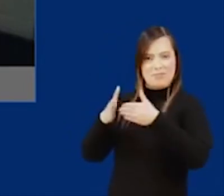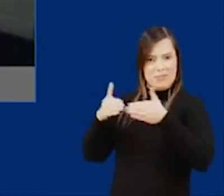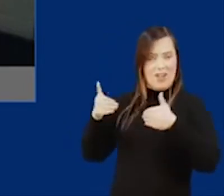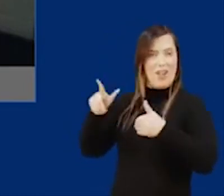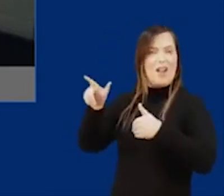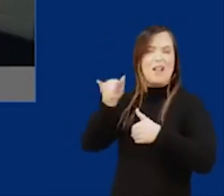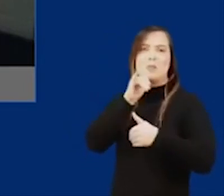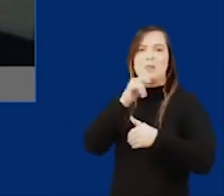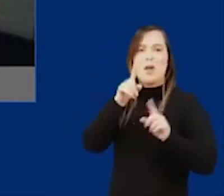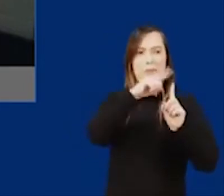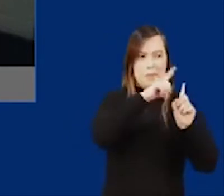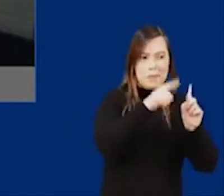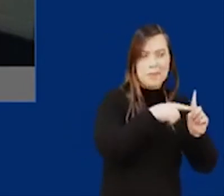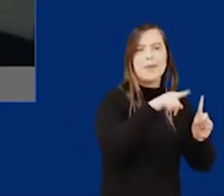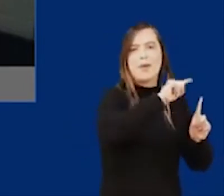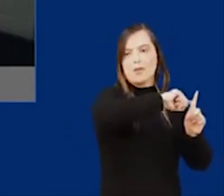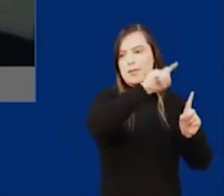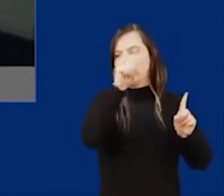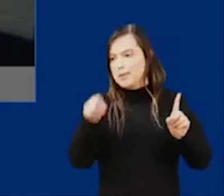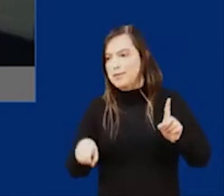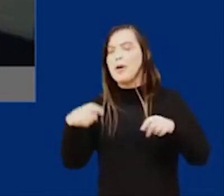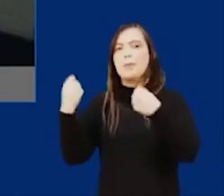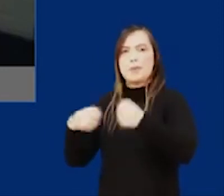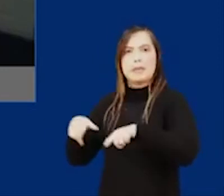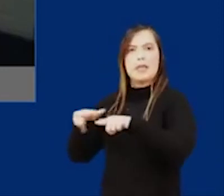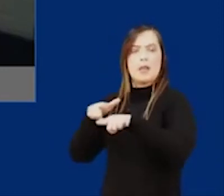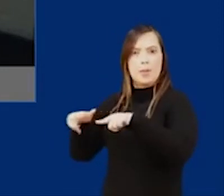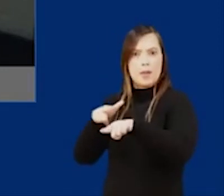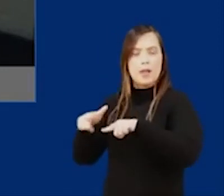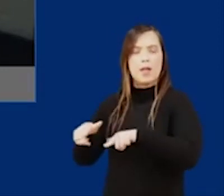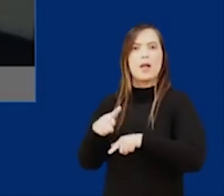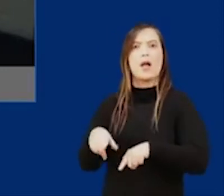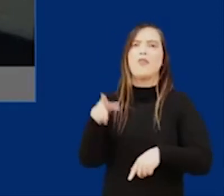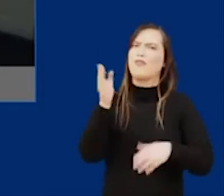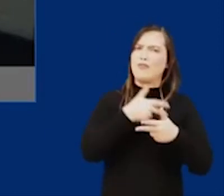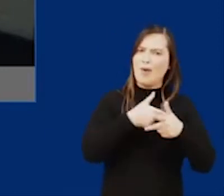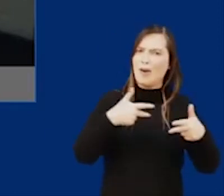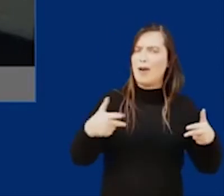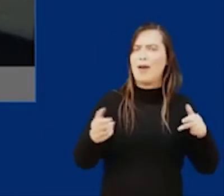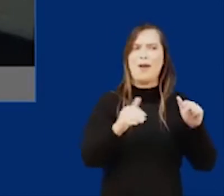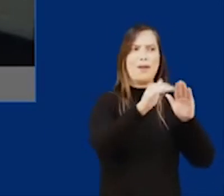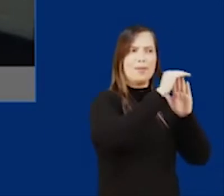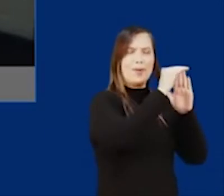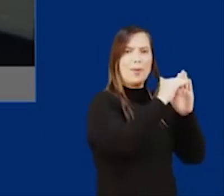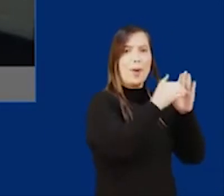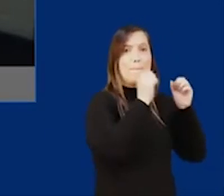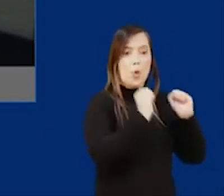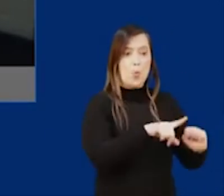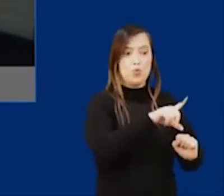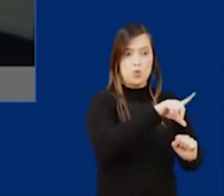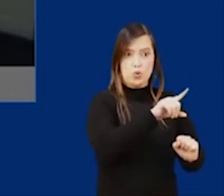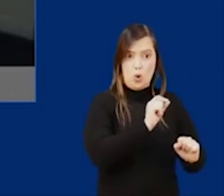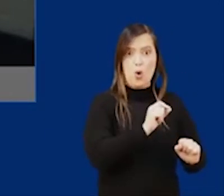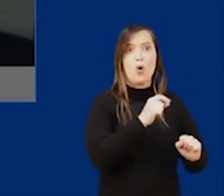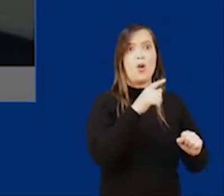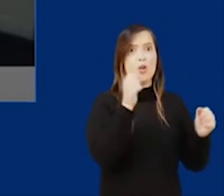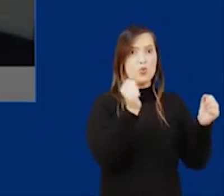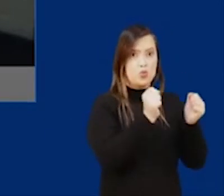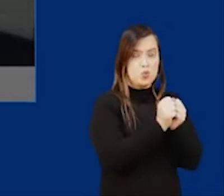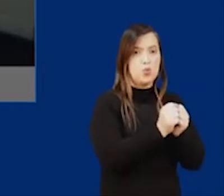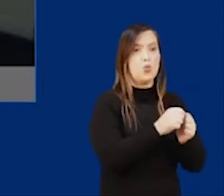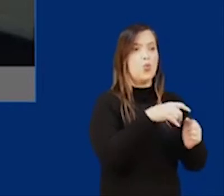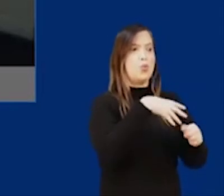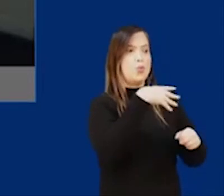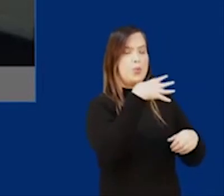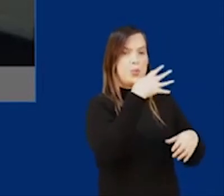voltar a trabalhar, então assim, X motivos que essa mãe pode escolher ou pode não poder amamentar o filho com leite materno.